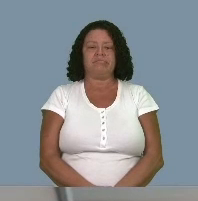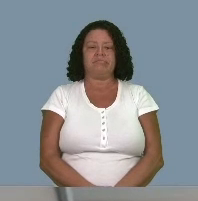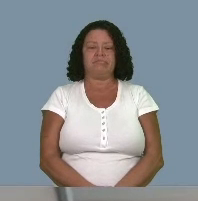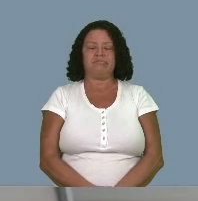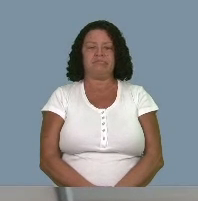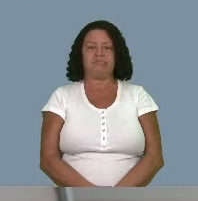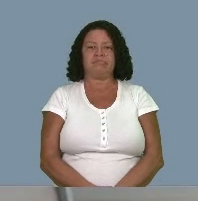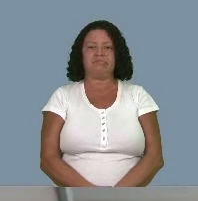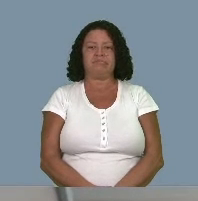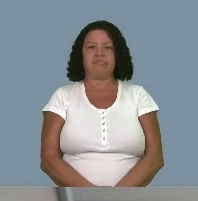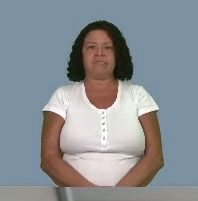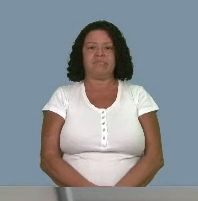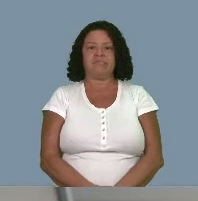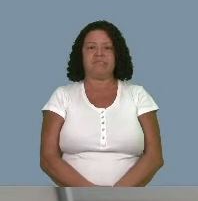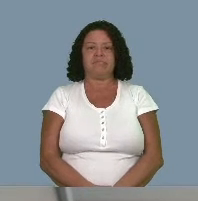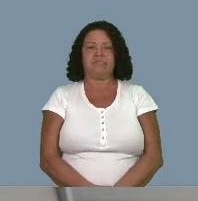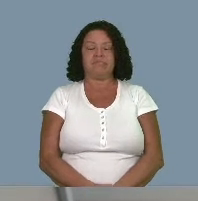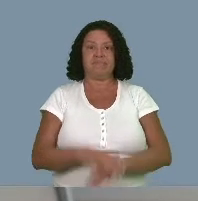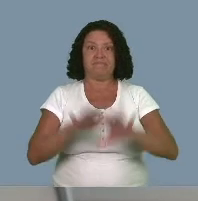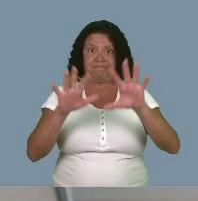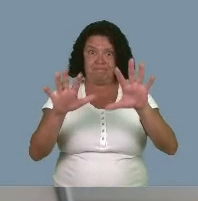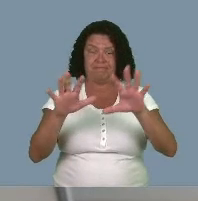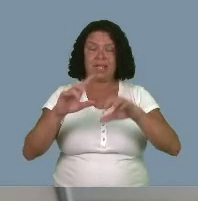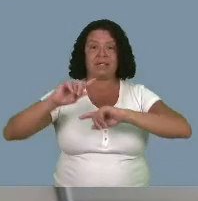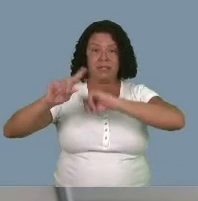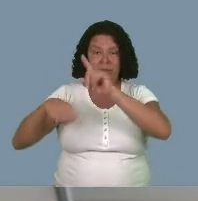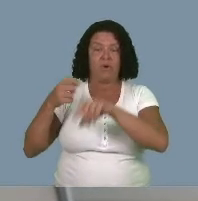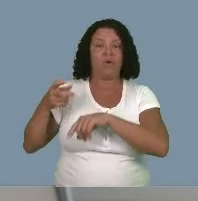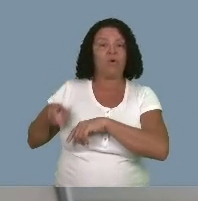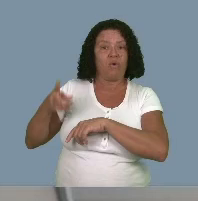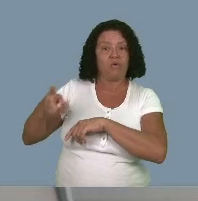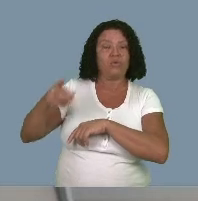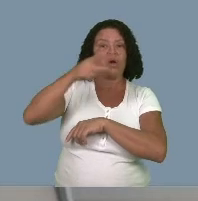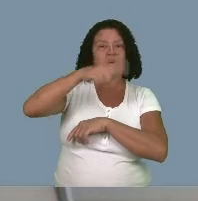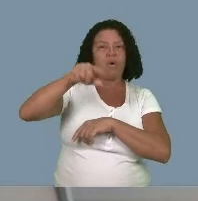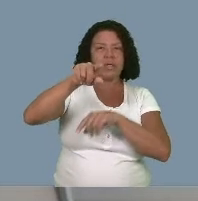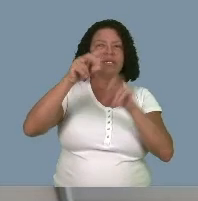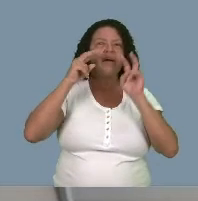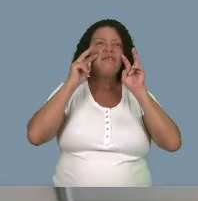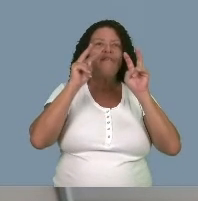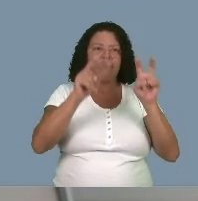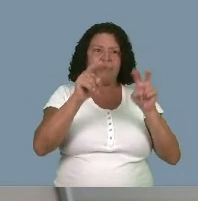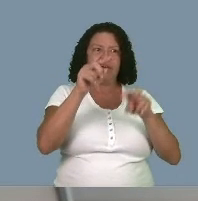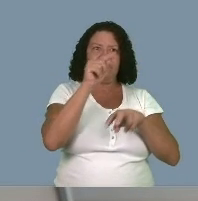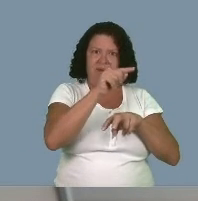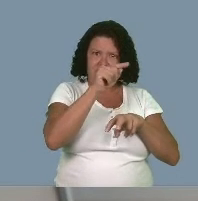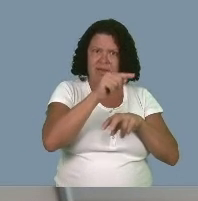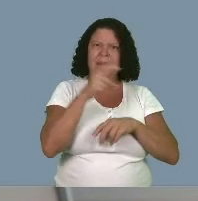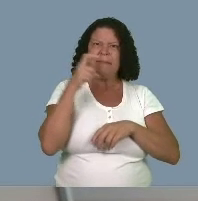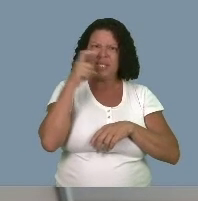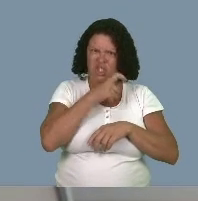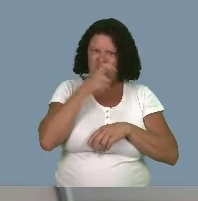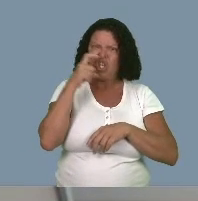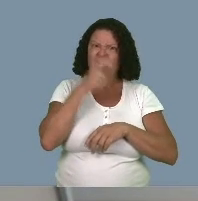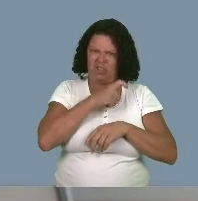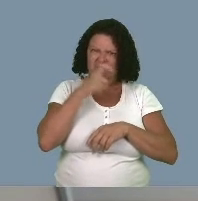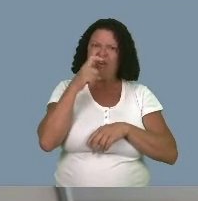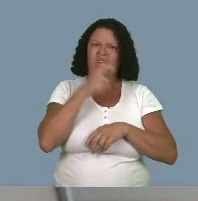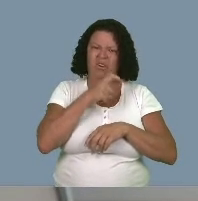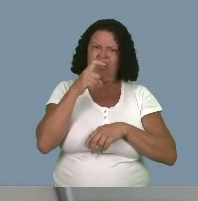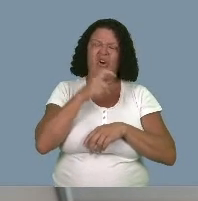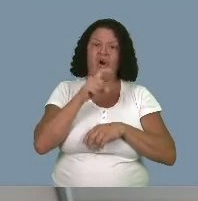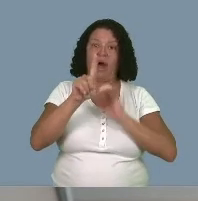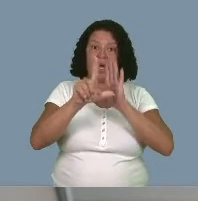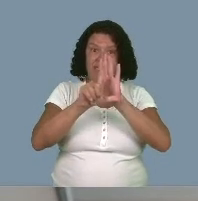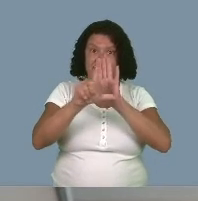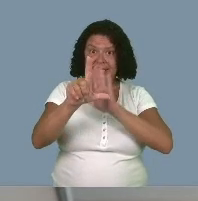Ops. A seguir ele continua. Com essa visão nefasta e mentirosa, as